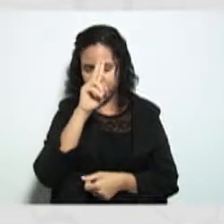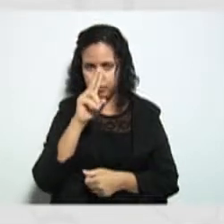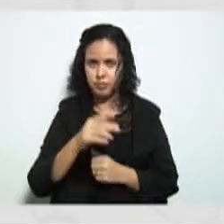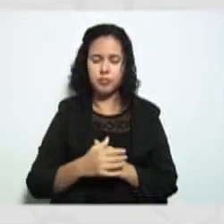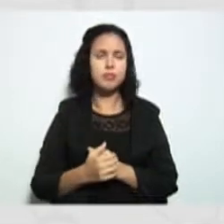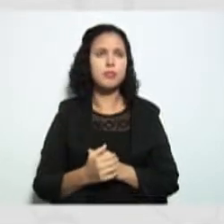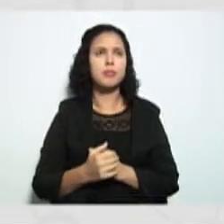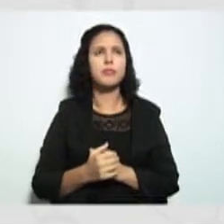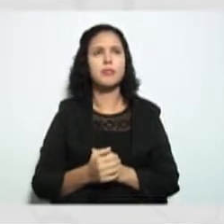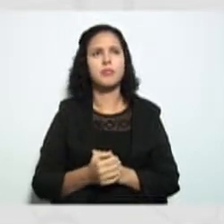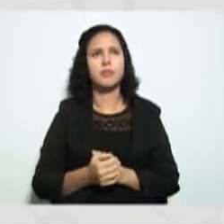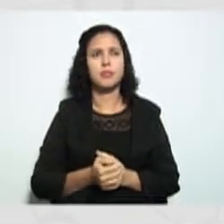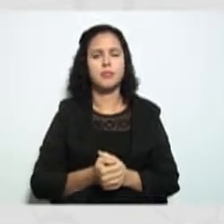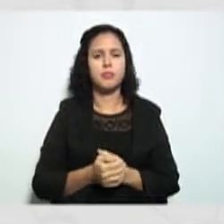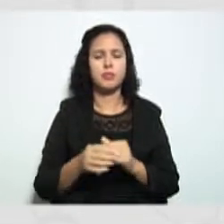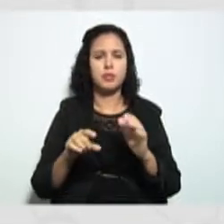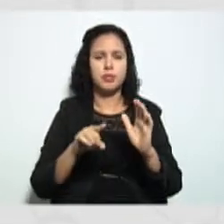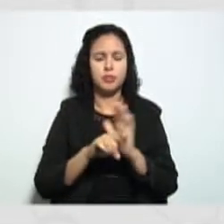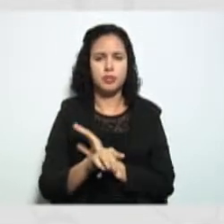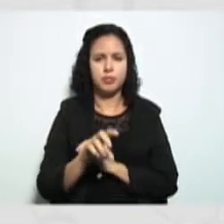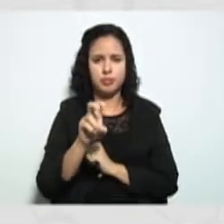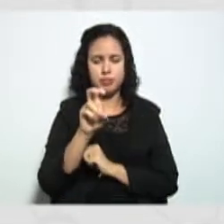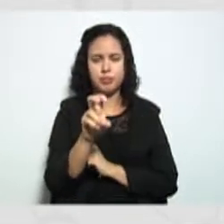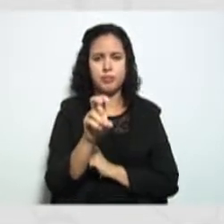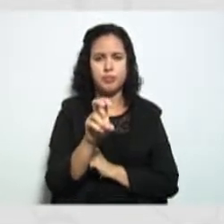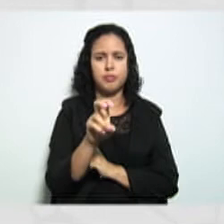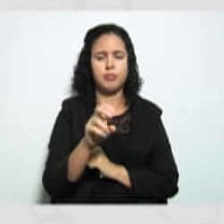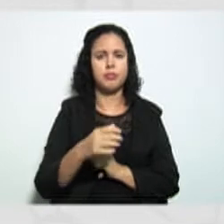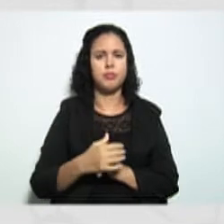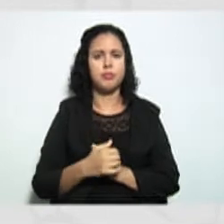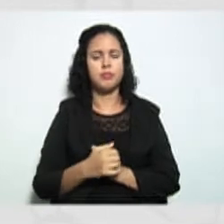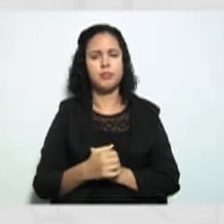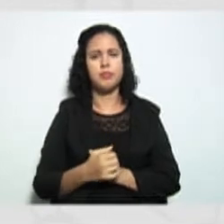resposta? Por último, nós temos a pergunta número 5, vai só até